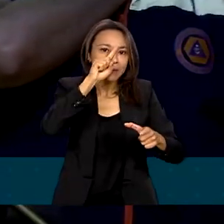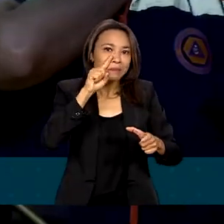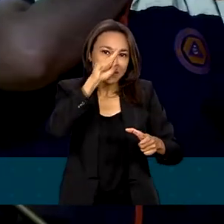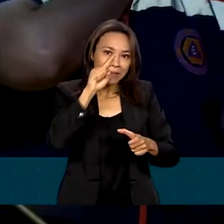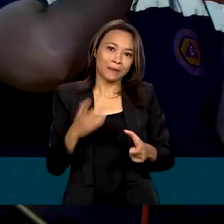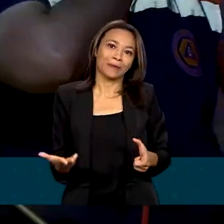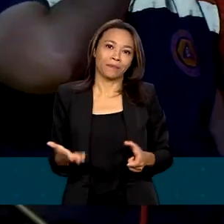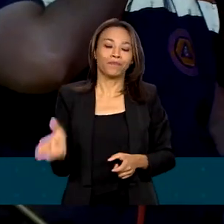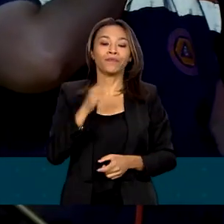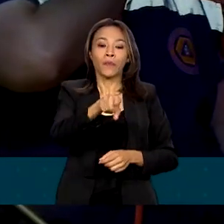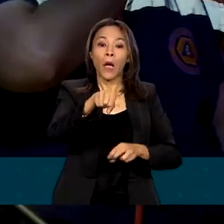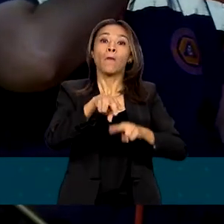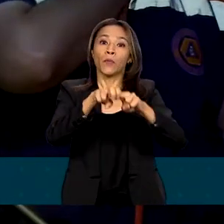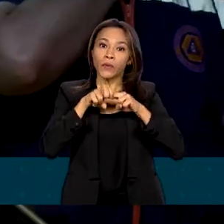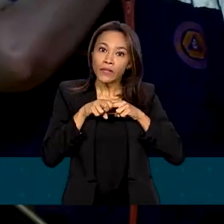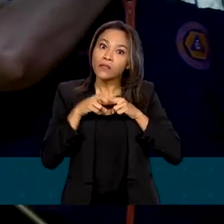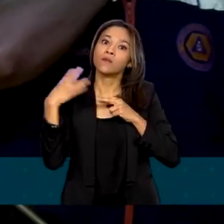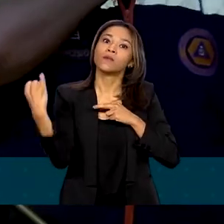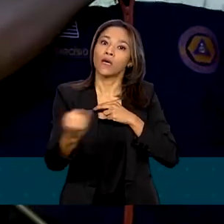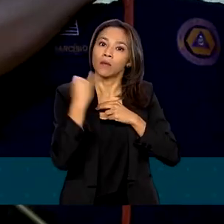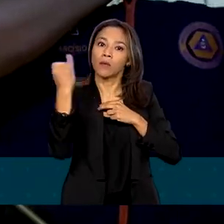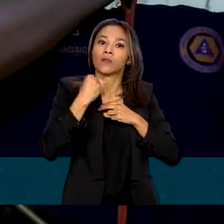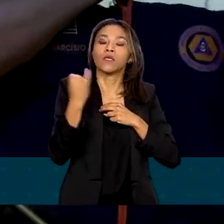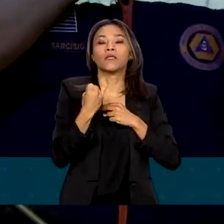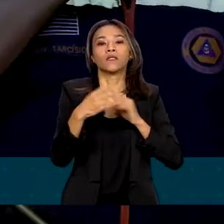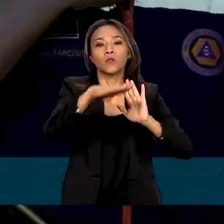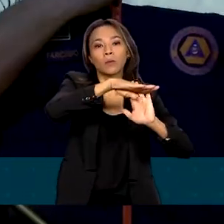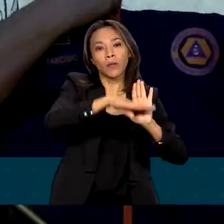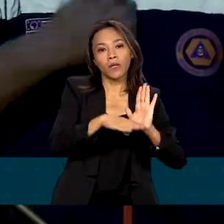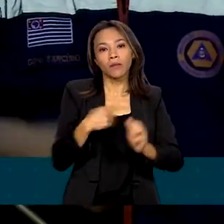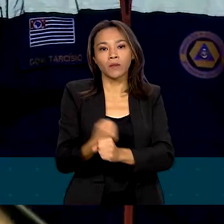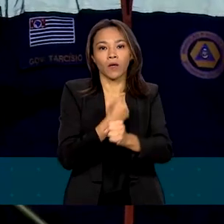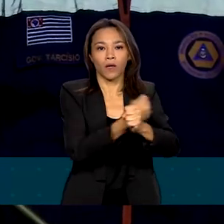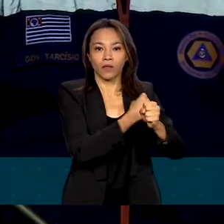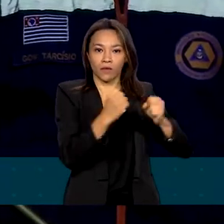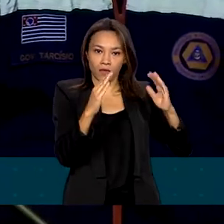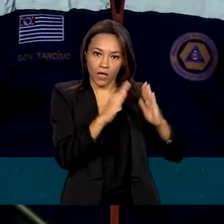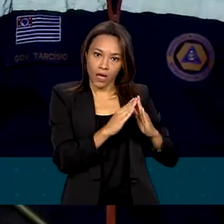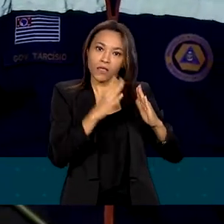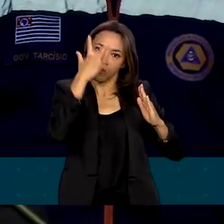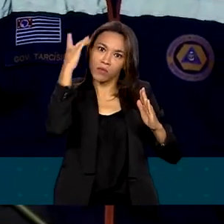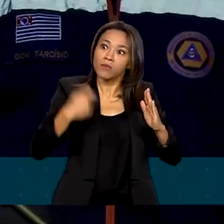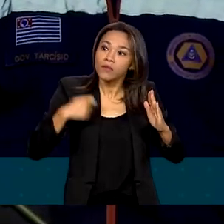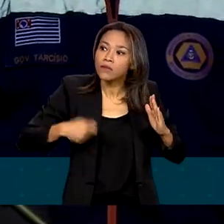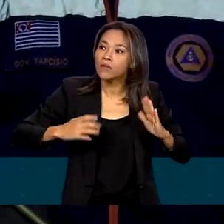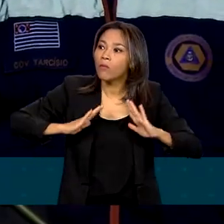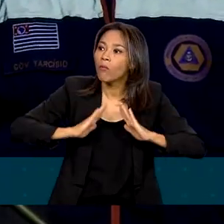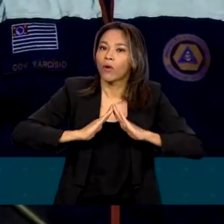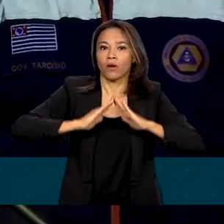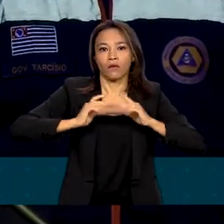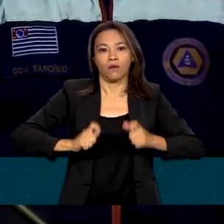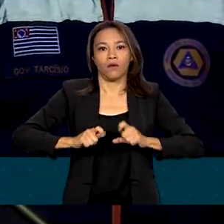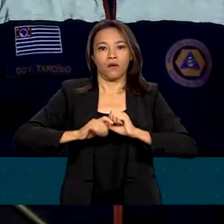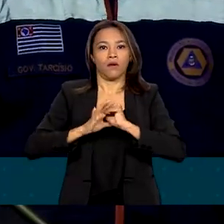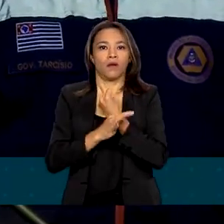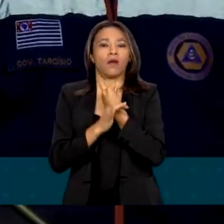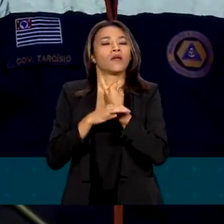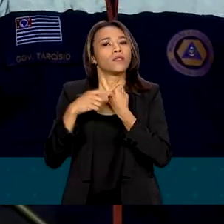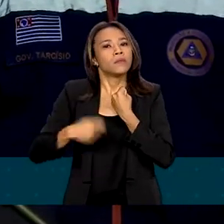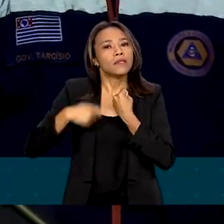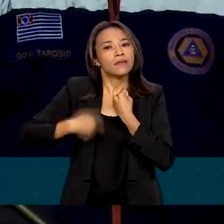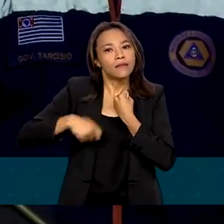a necessidade de programas gravitacionais das pessoas em algum lugar tem que morar então a necessidade